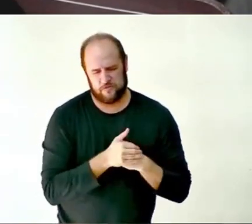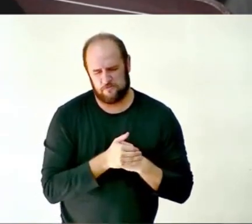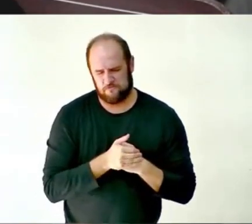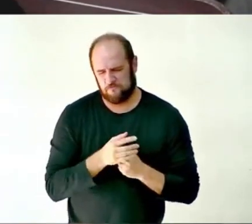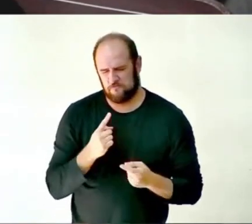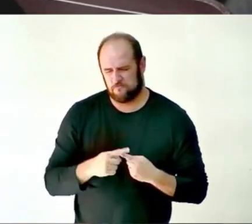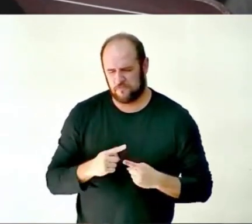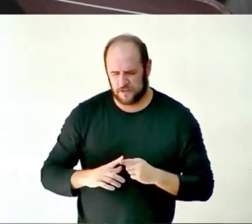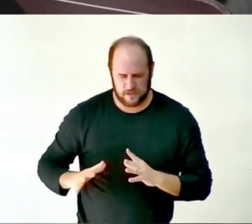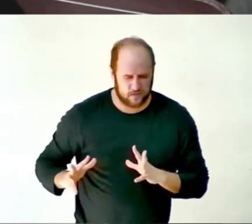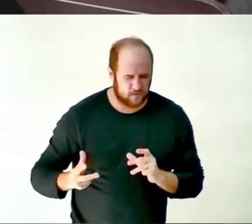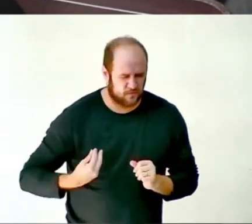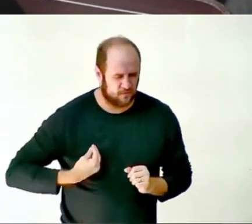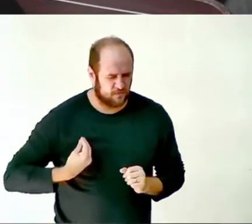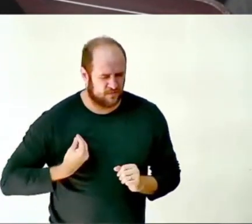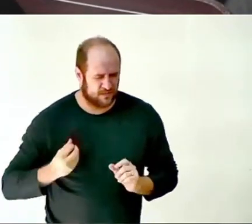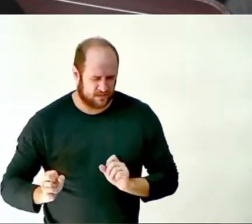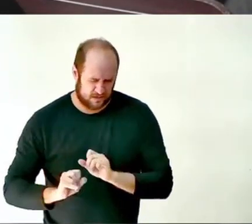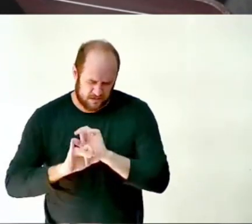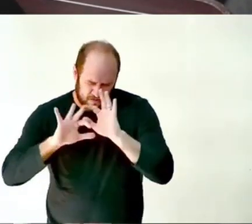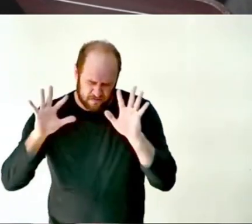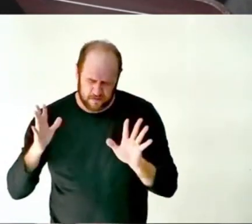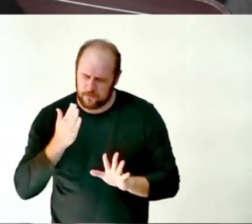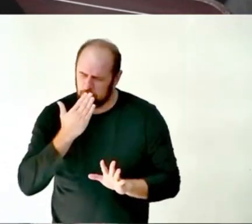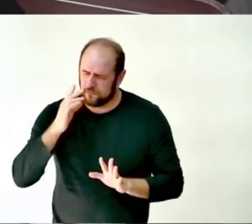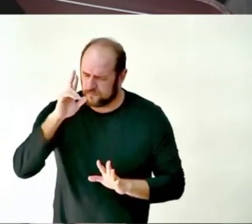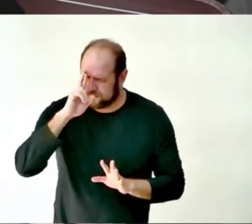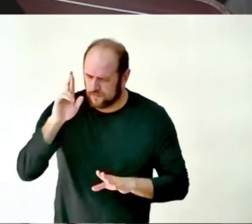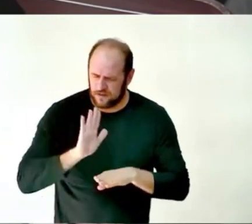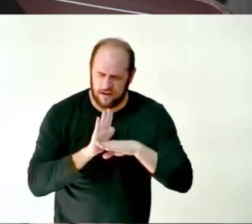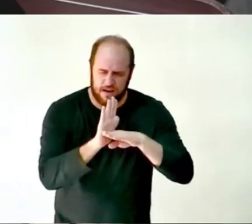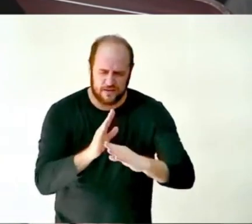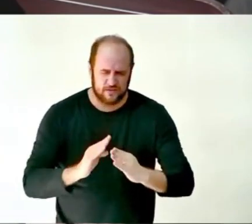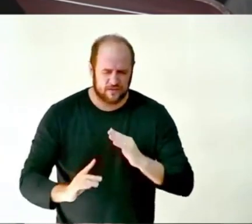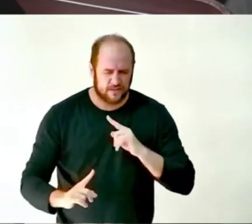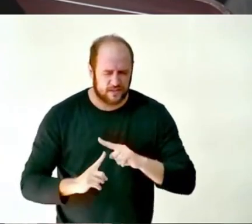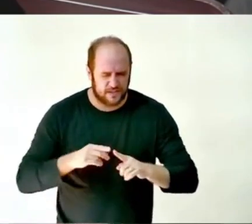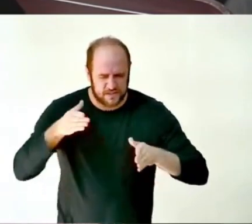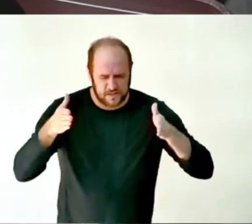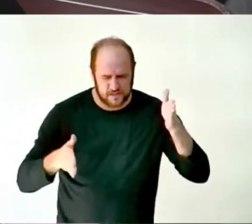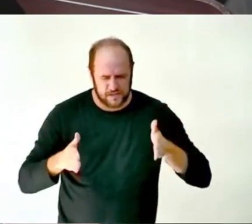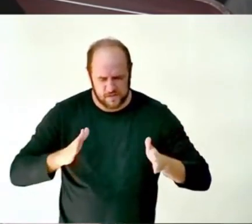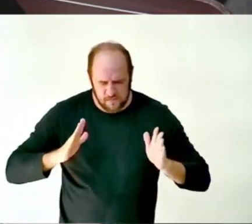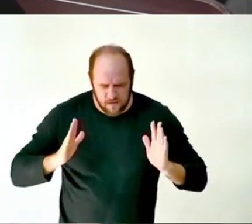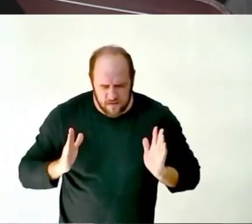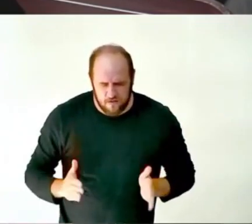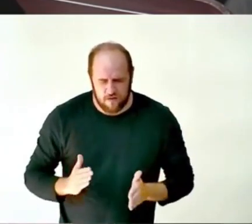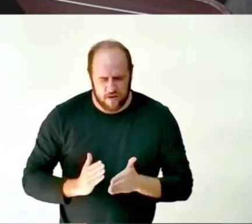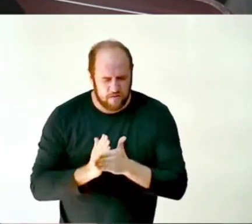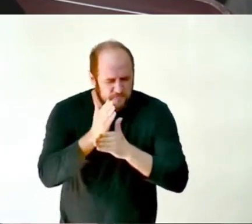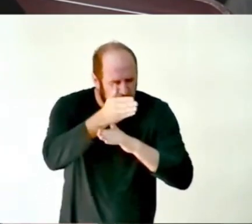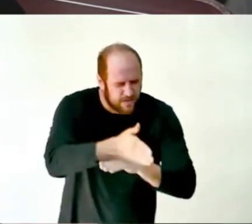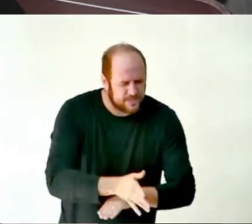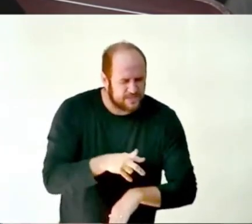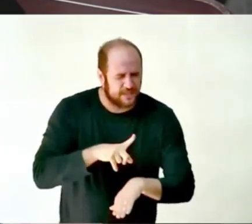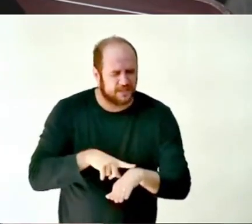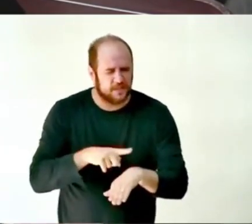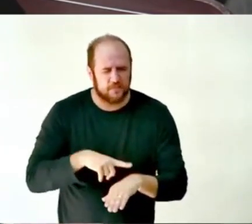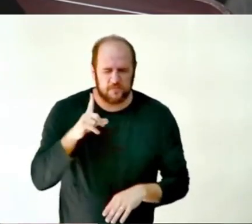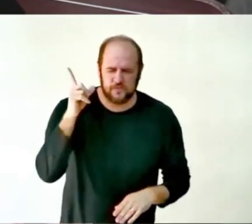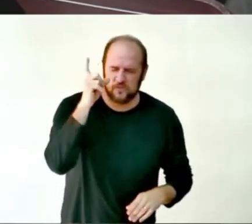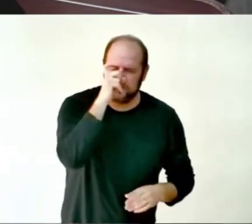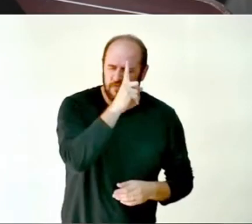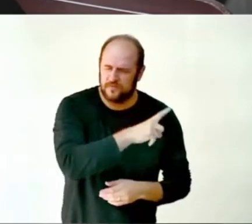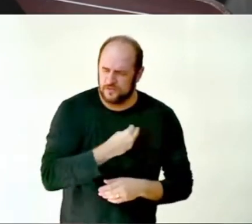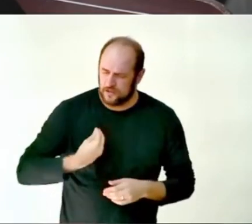existem para Te glorificar. Ajude a Tua igreja, Senhor, nesses tempos a ultrapassar esses momentos difíceis e a